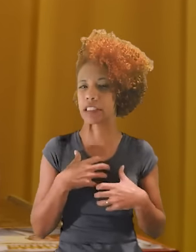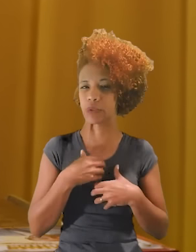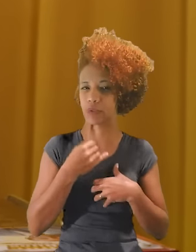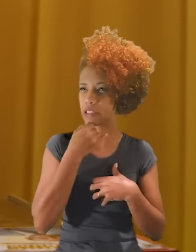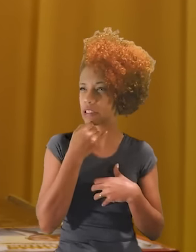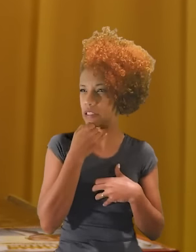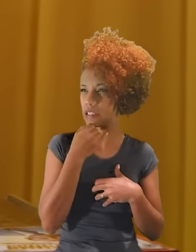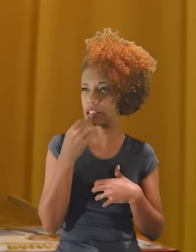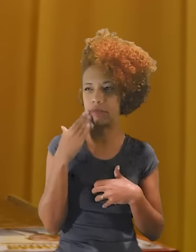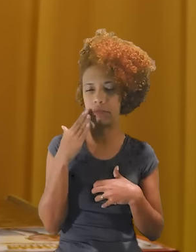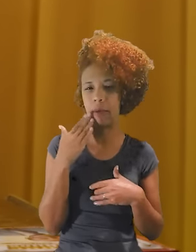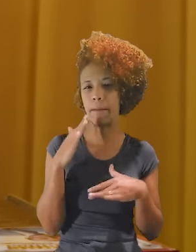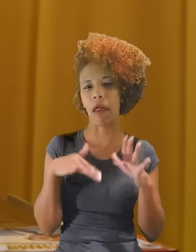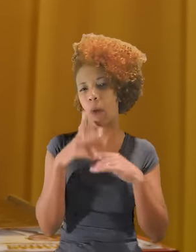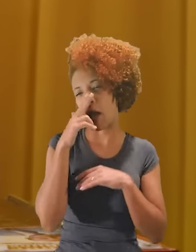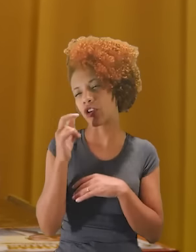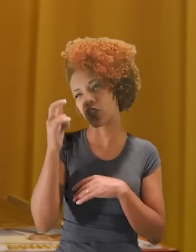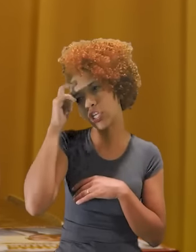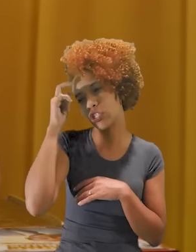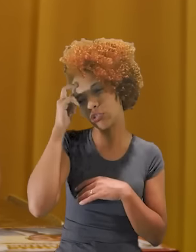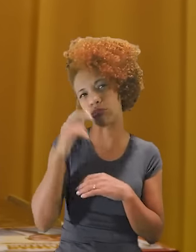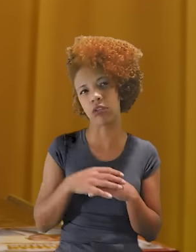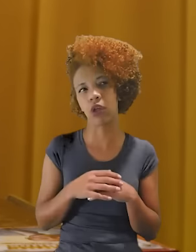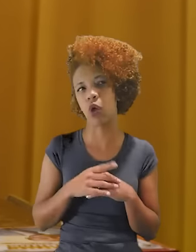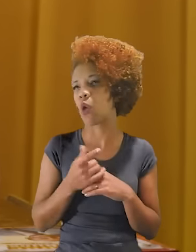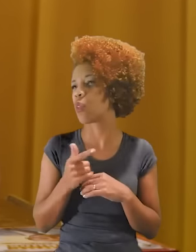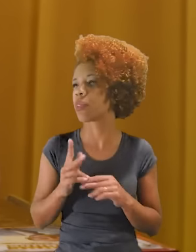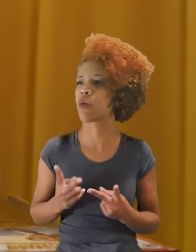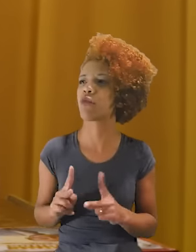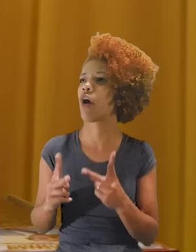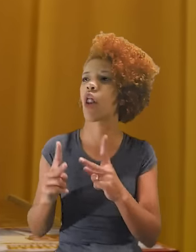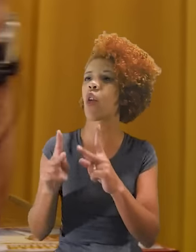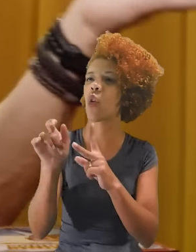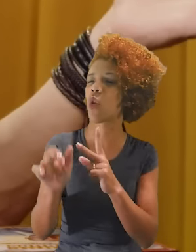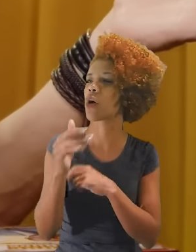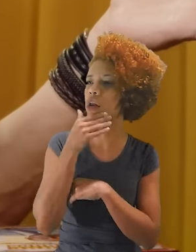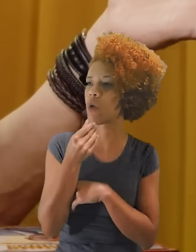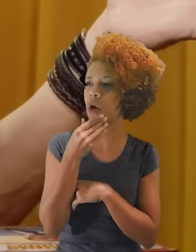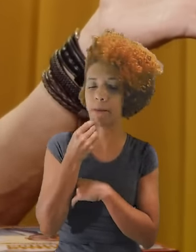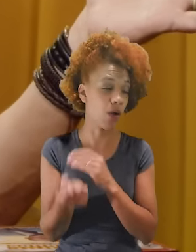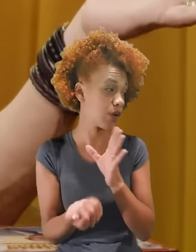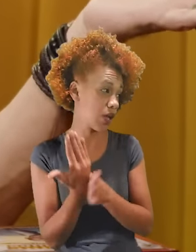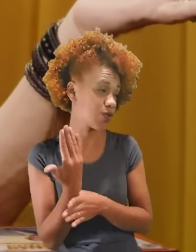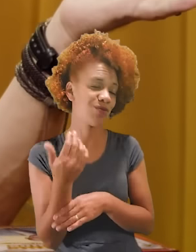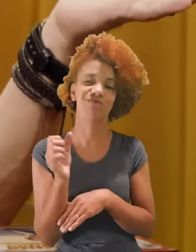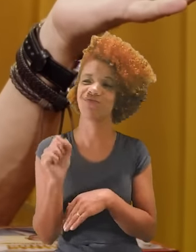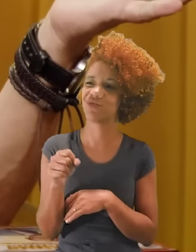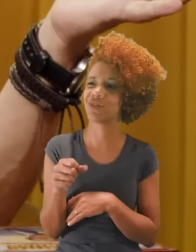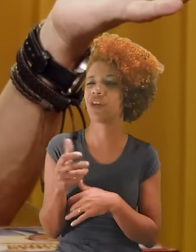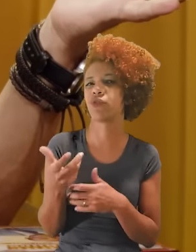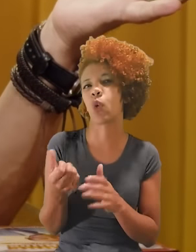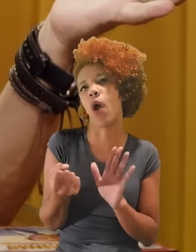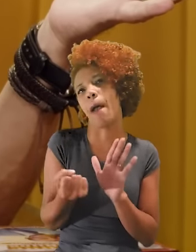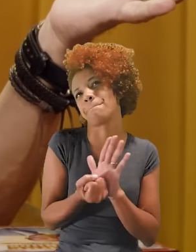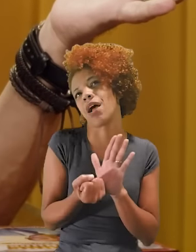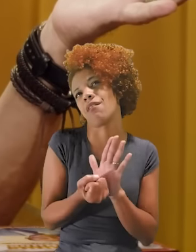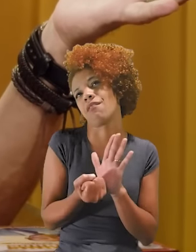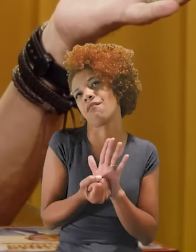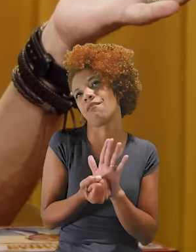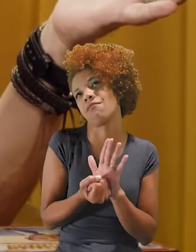pouco de tristeza, assim, cara. Eu acho que a Disney não dá o valor necessário ao cara, entendeu? Ao criador, né? É, eu acho que ficou muito a